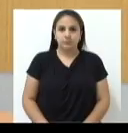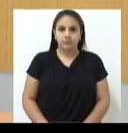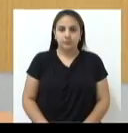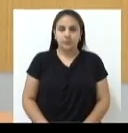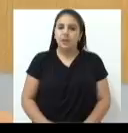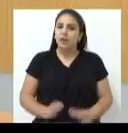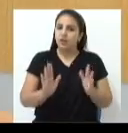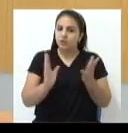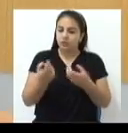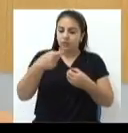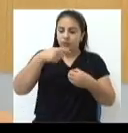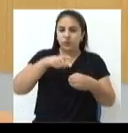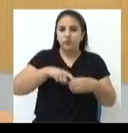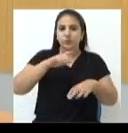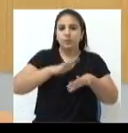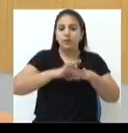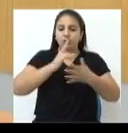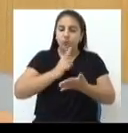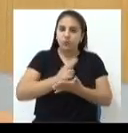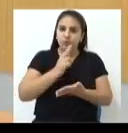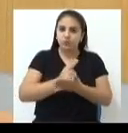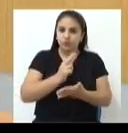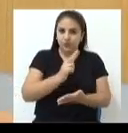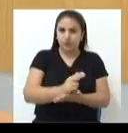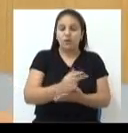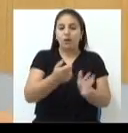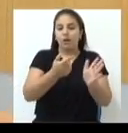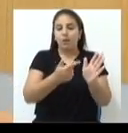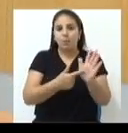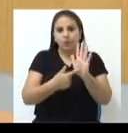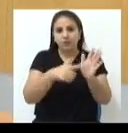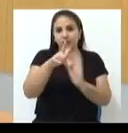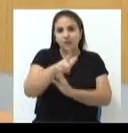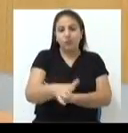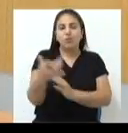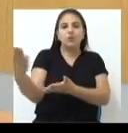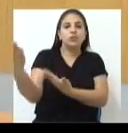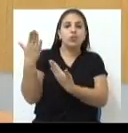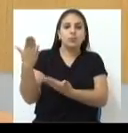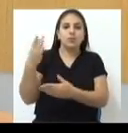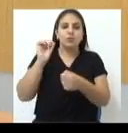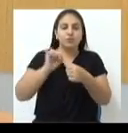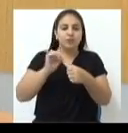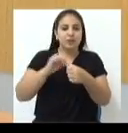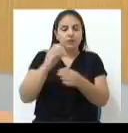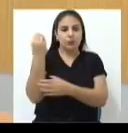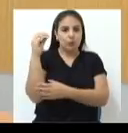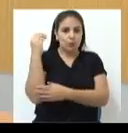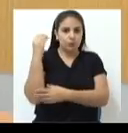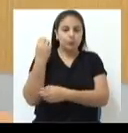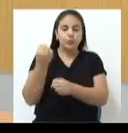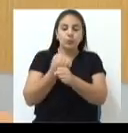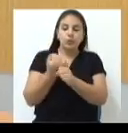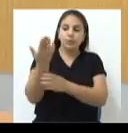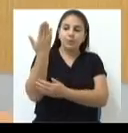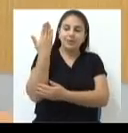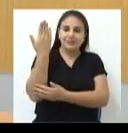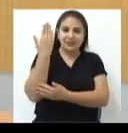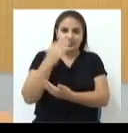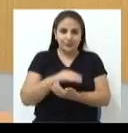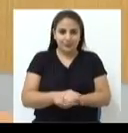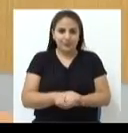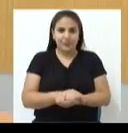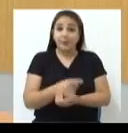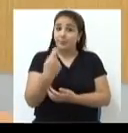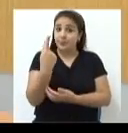Nós já estamos de volta para dar sequência na reapresentação de homenagens realizadas em outubro do ano passado.